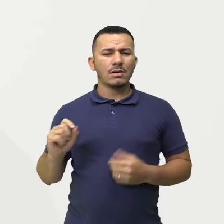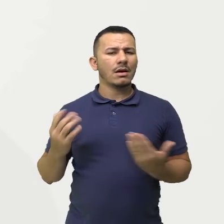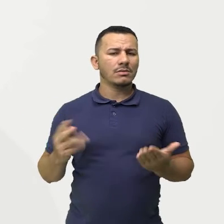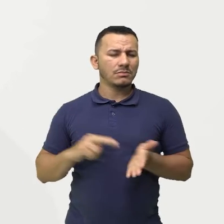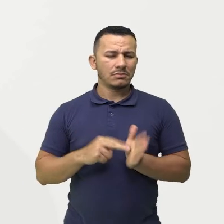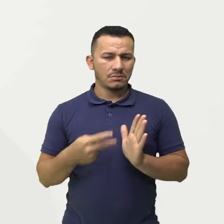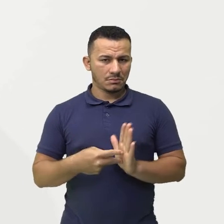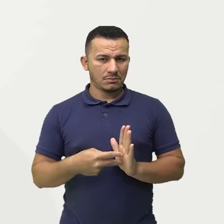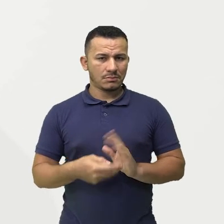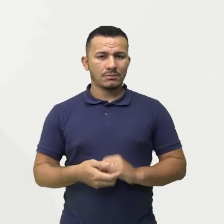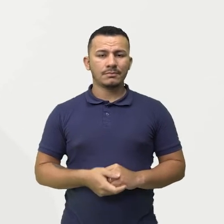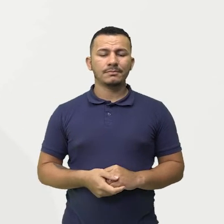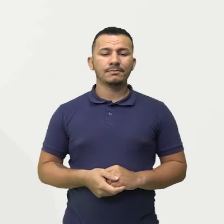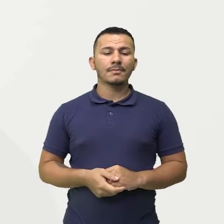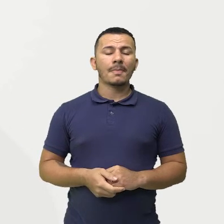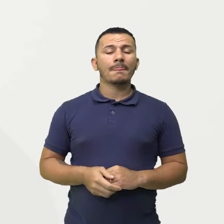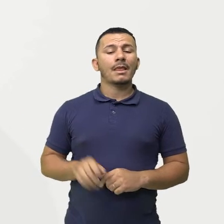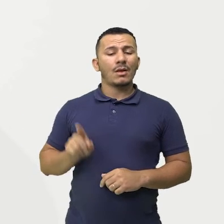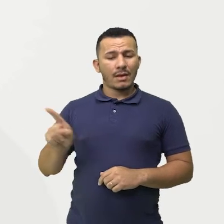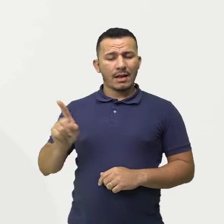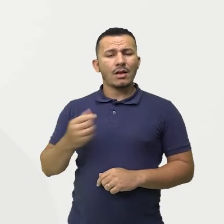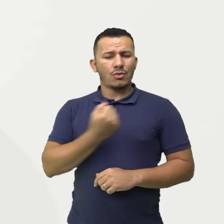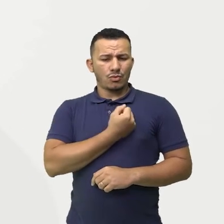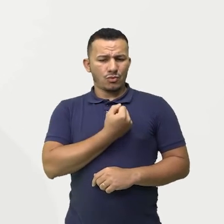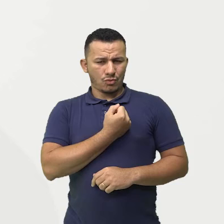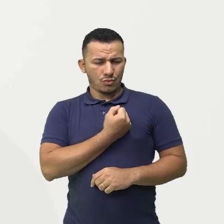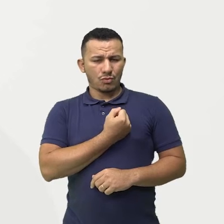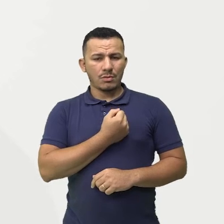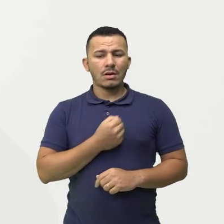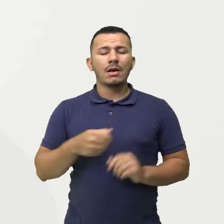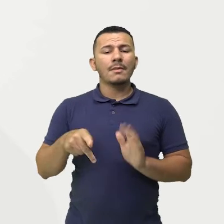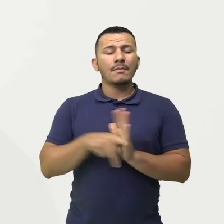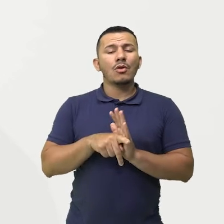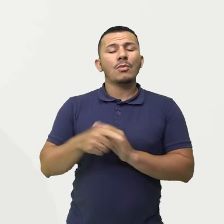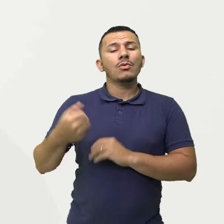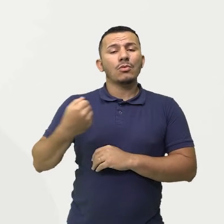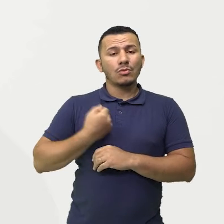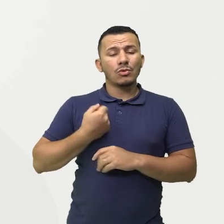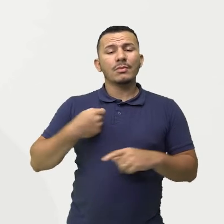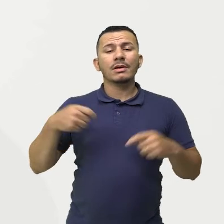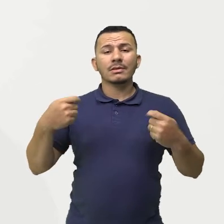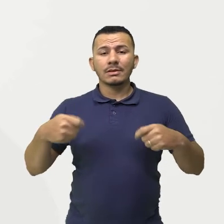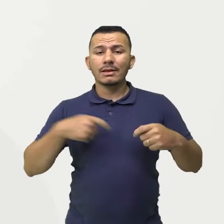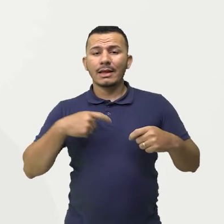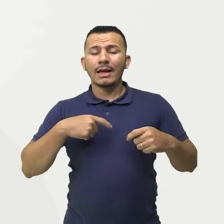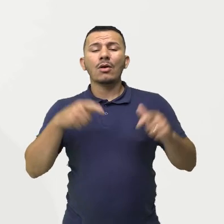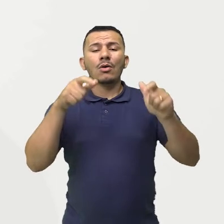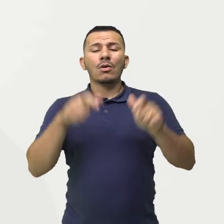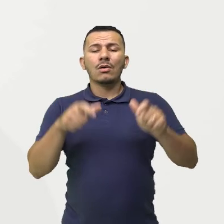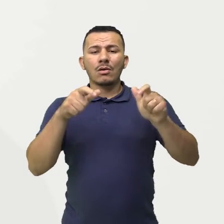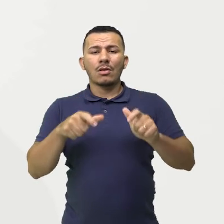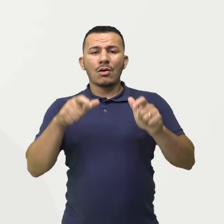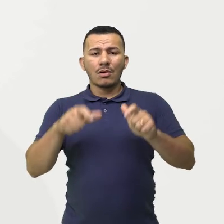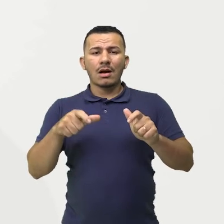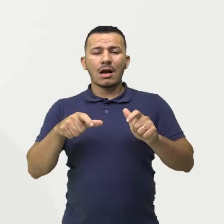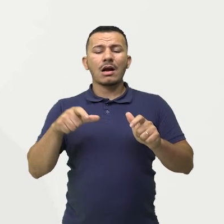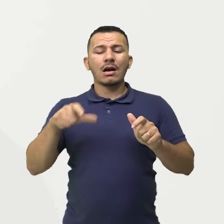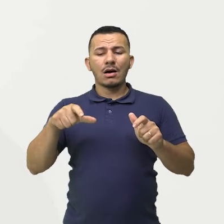o antecessor? O antecessor de um número inteiro é um número que está localizado